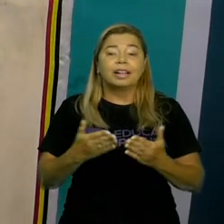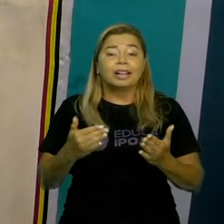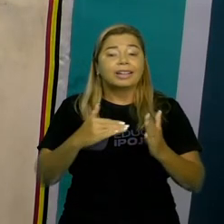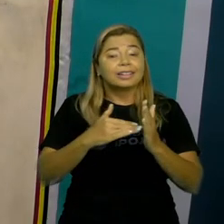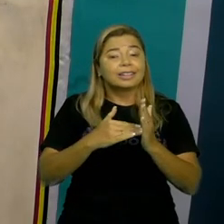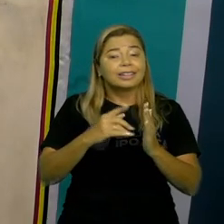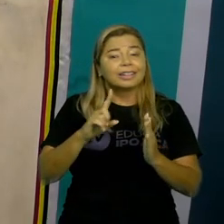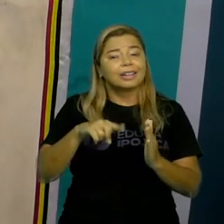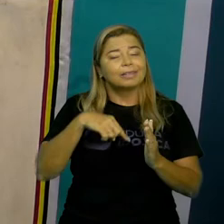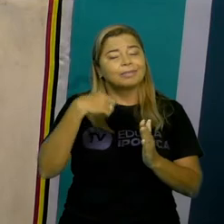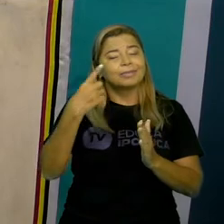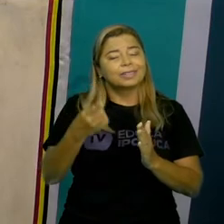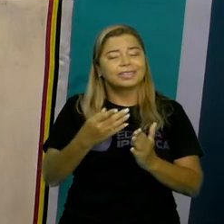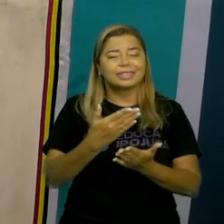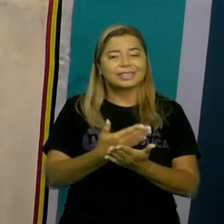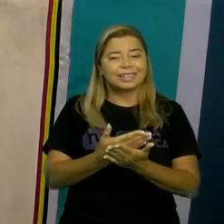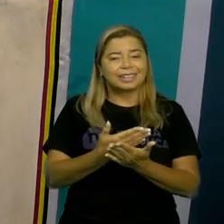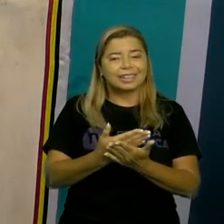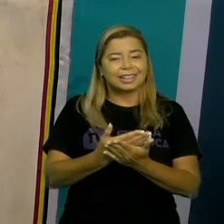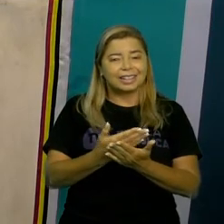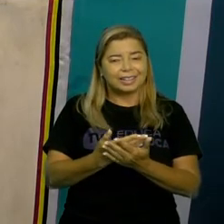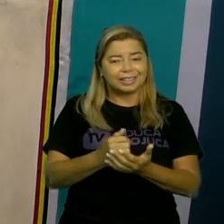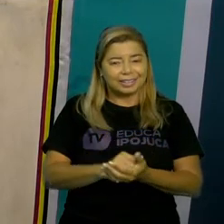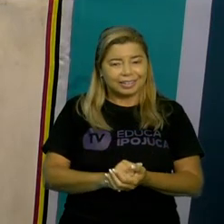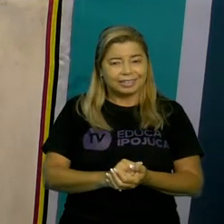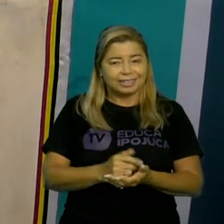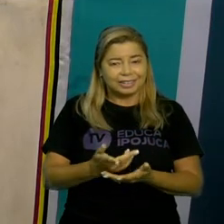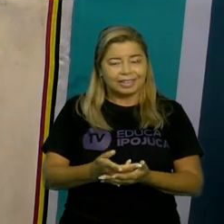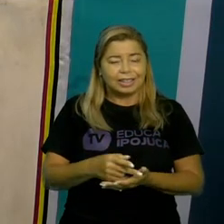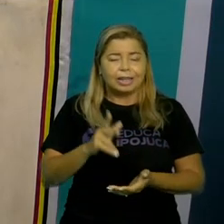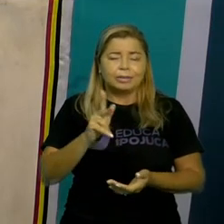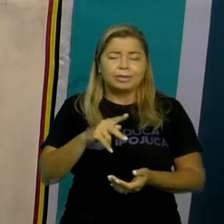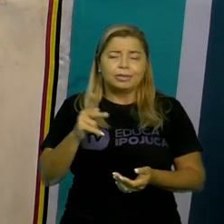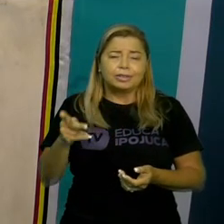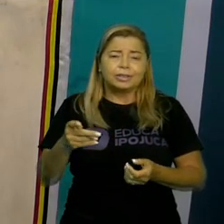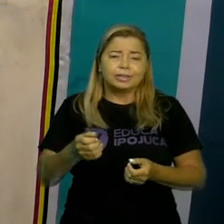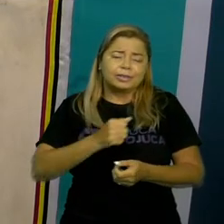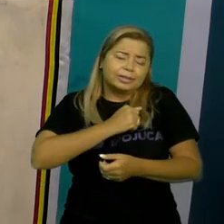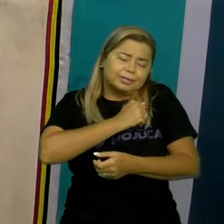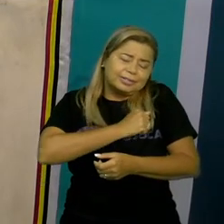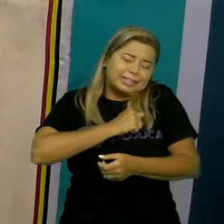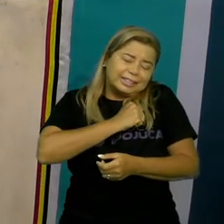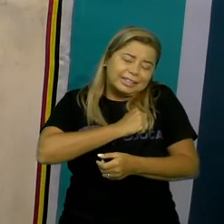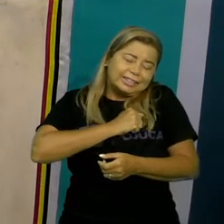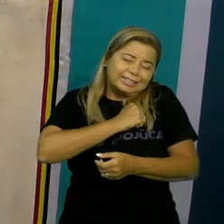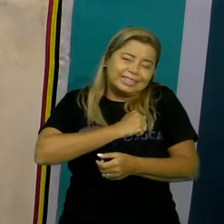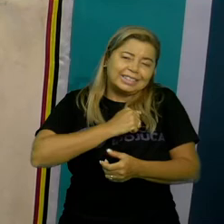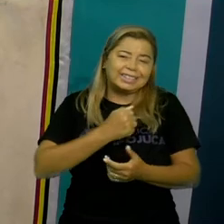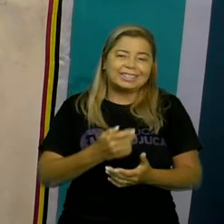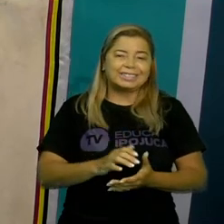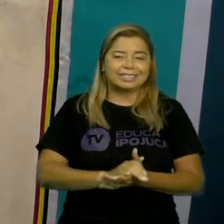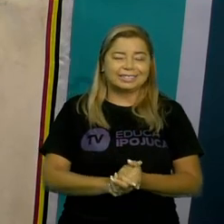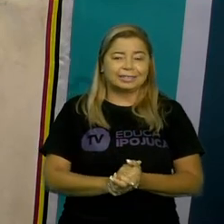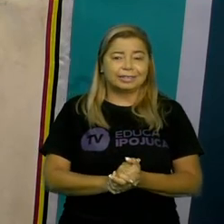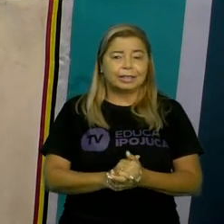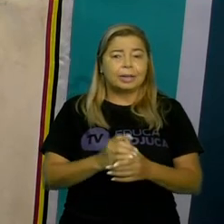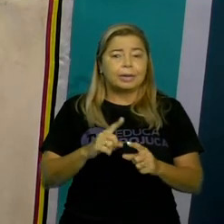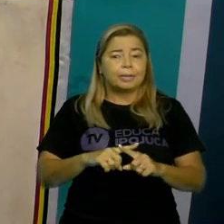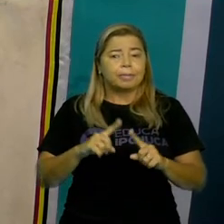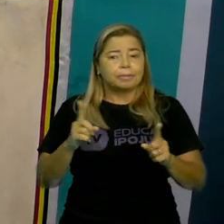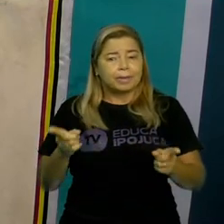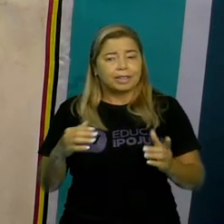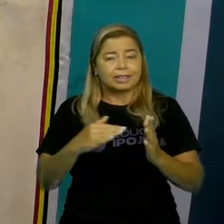na próxima aulinha. Tia Irmã vai ficar morrendo de saudade. Mas